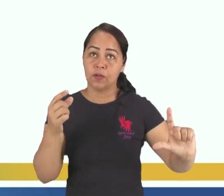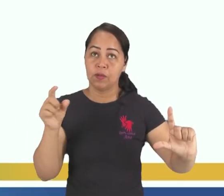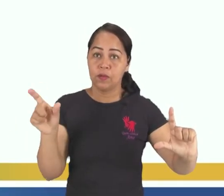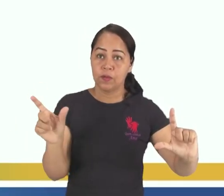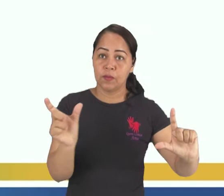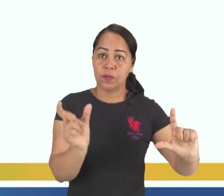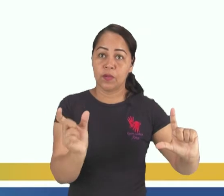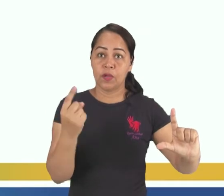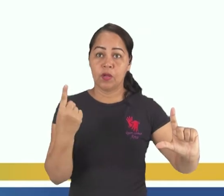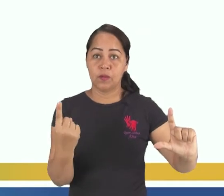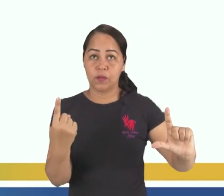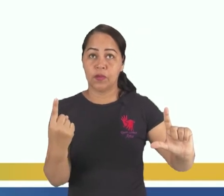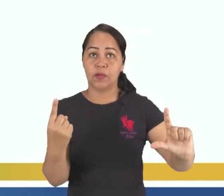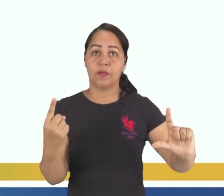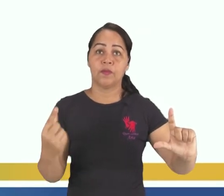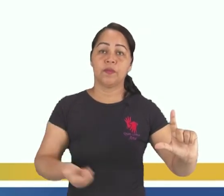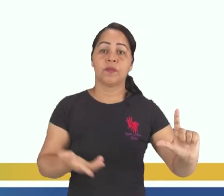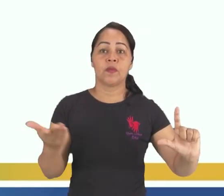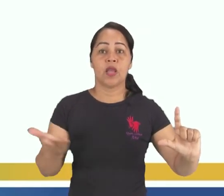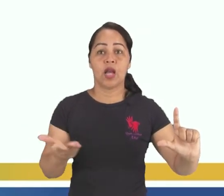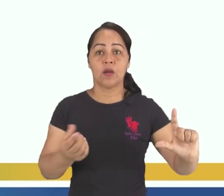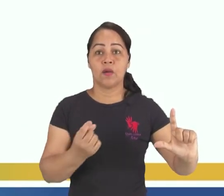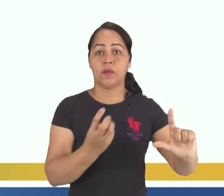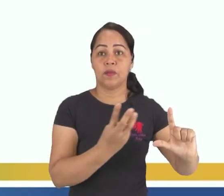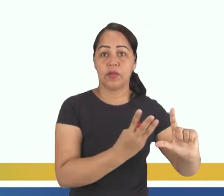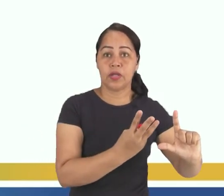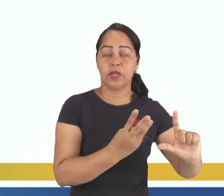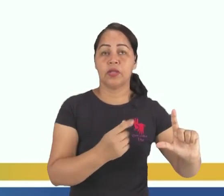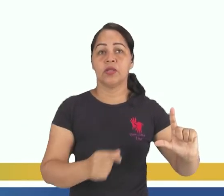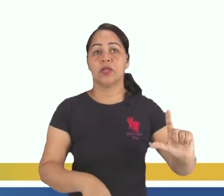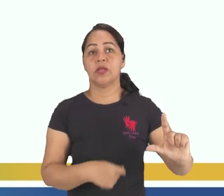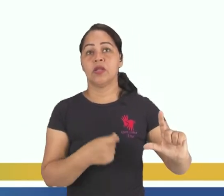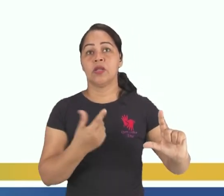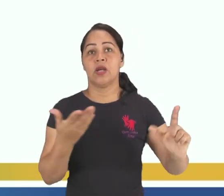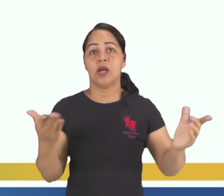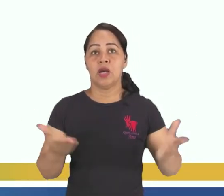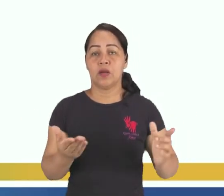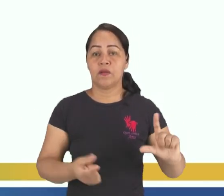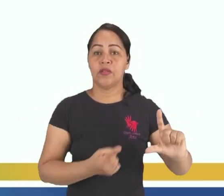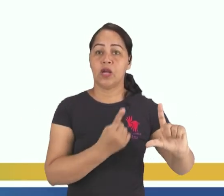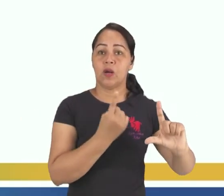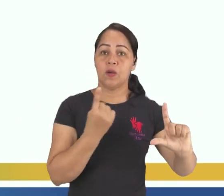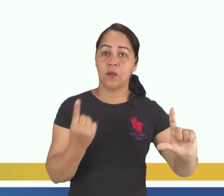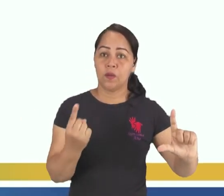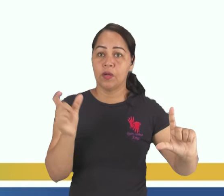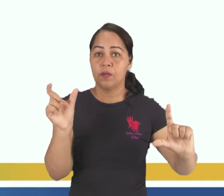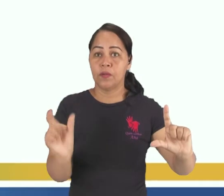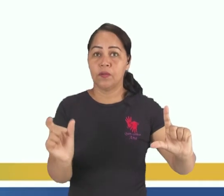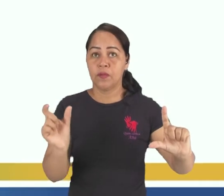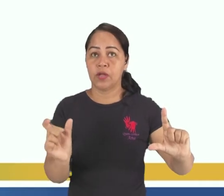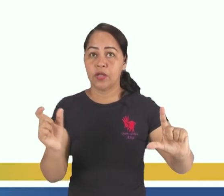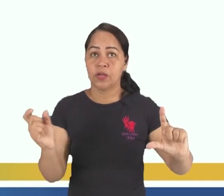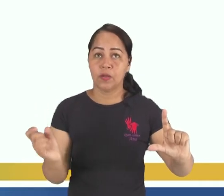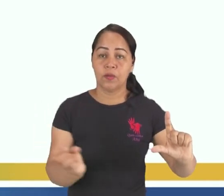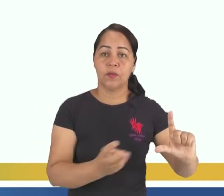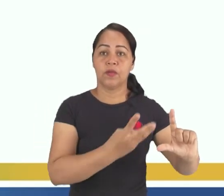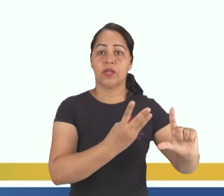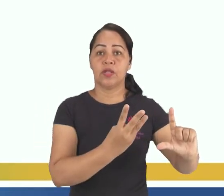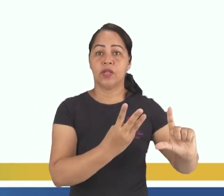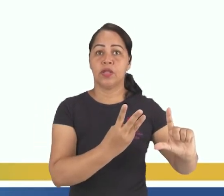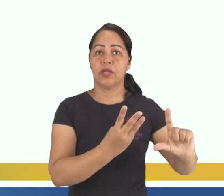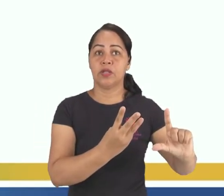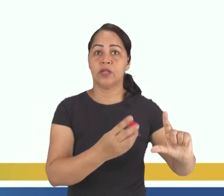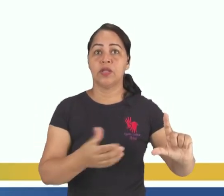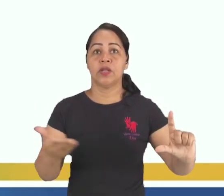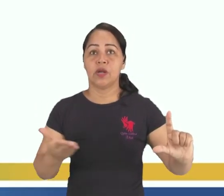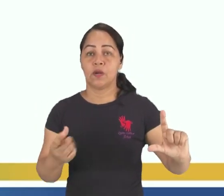mesma barra, vou pintar em 3 partes iguais, vou dividir em 3 partes iguais e vou pintar só uma dessas partes. E por fim, vou